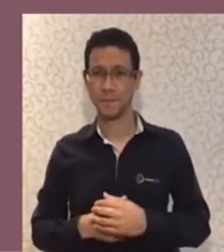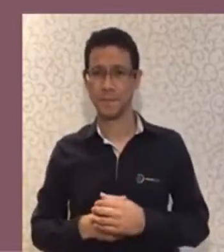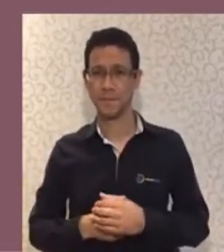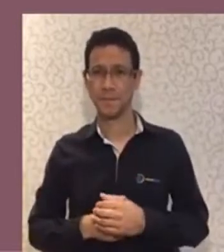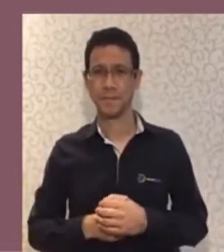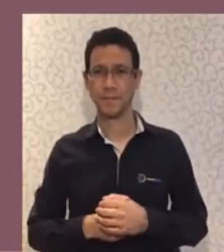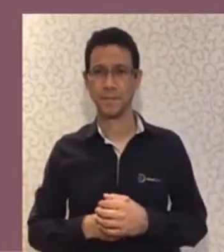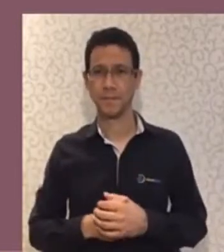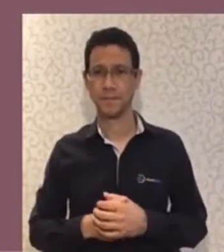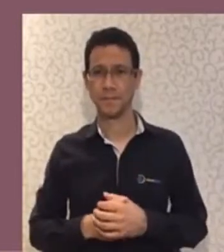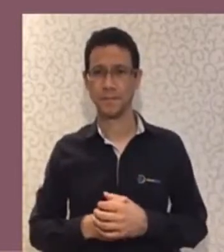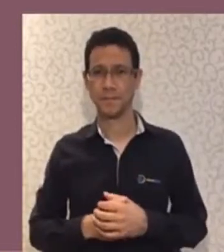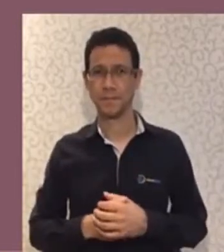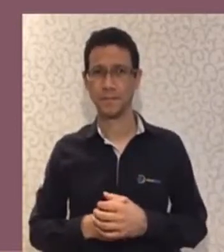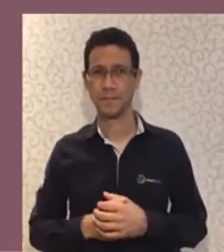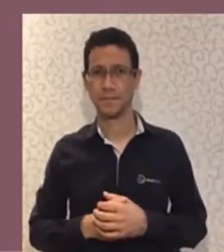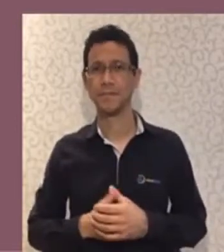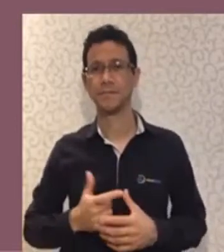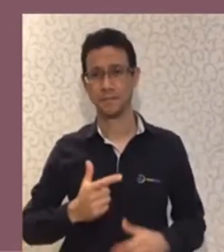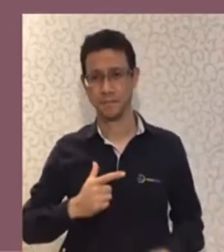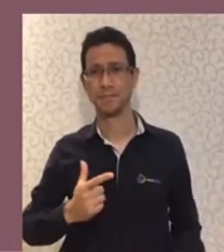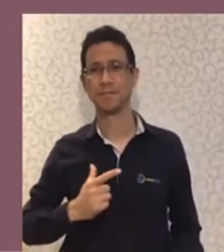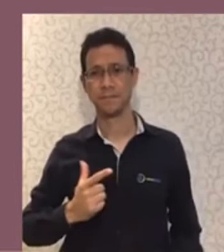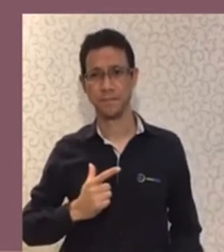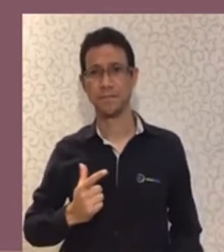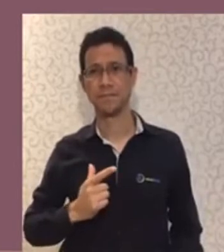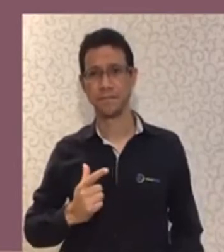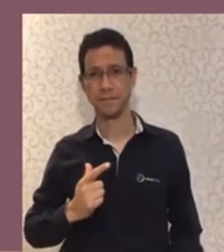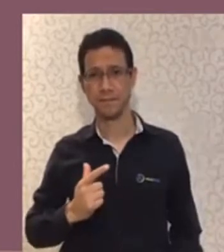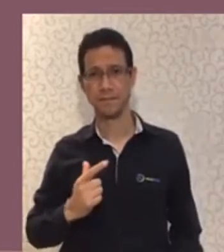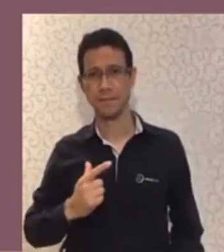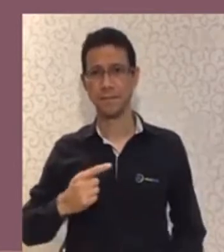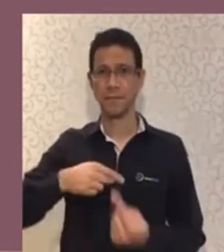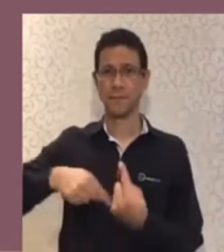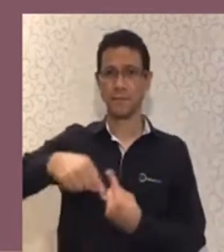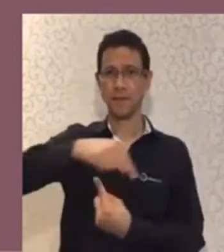elas têm realmente relações do